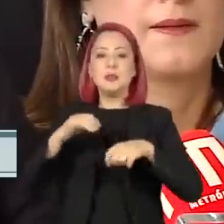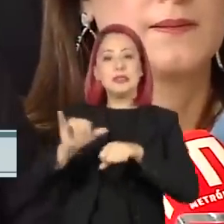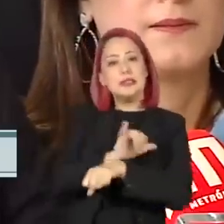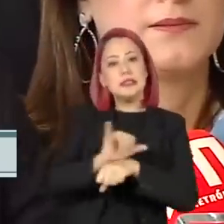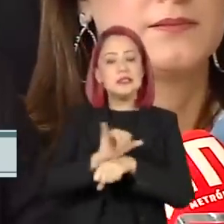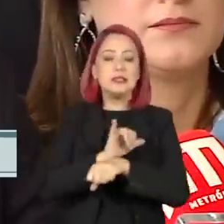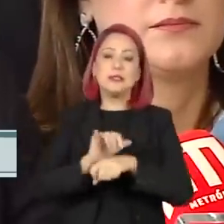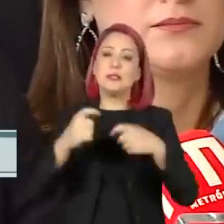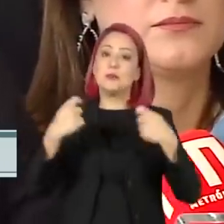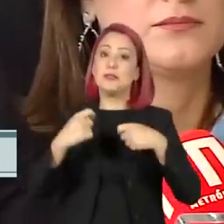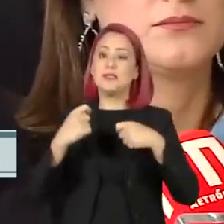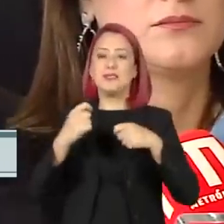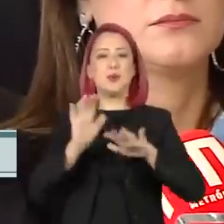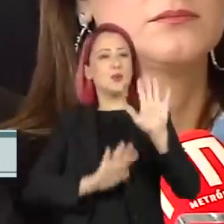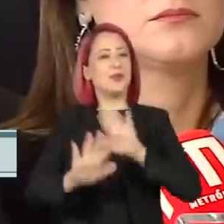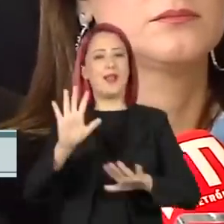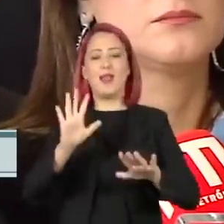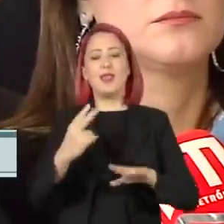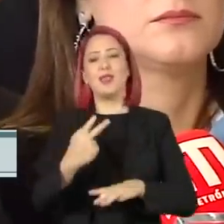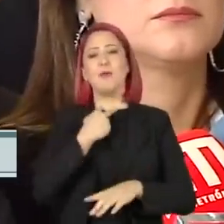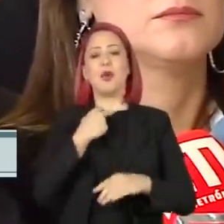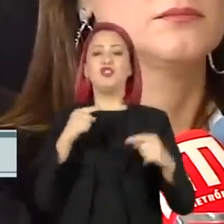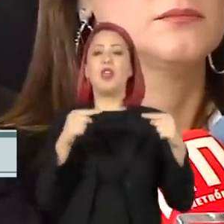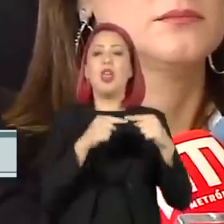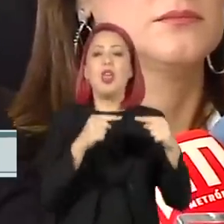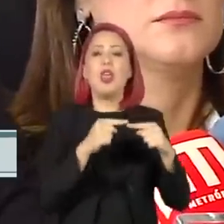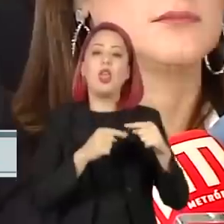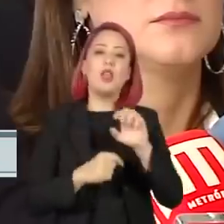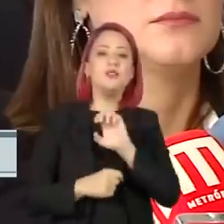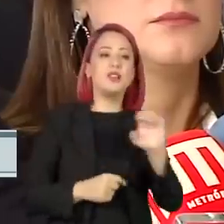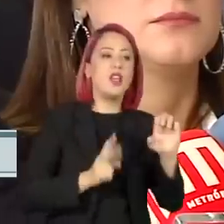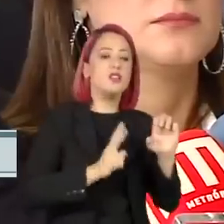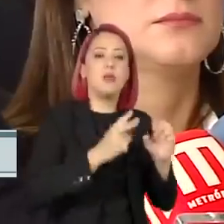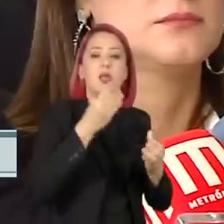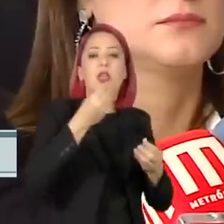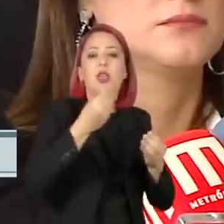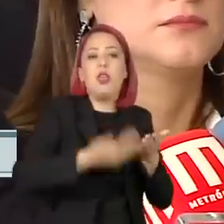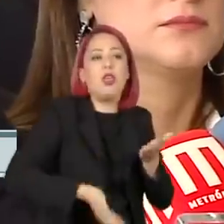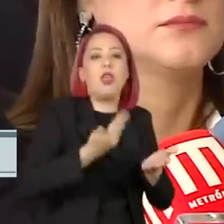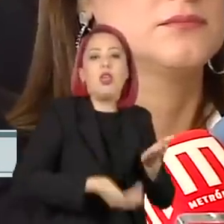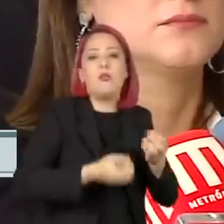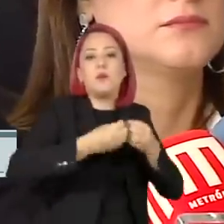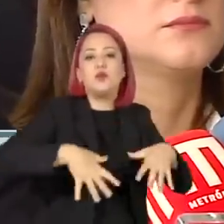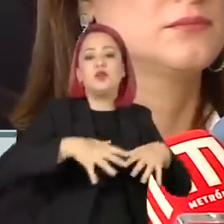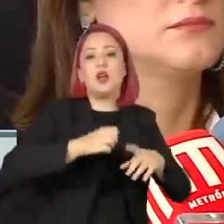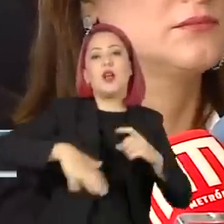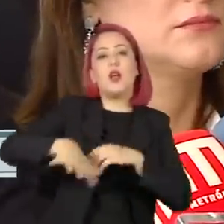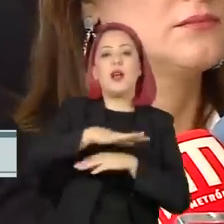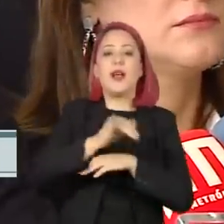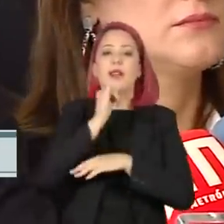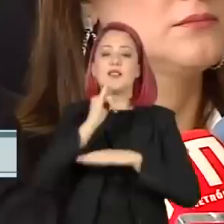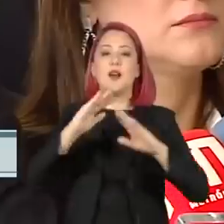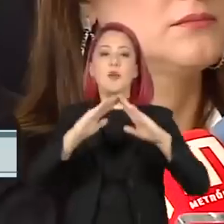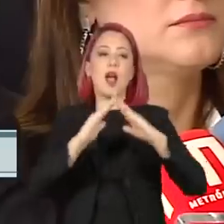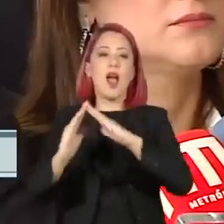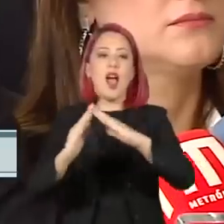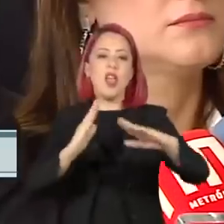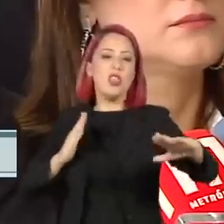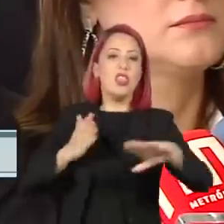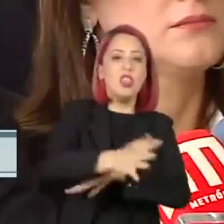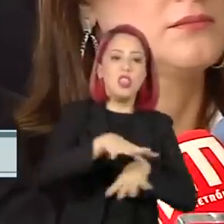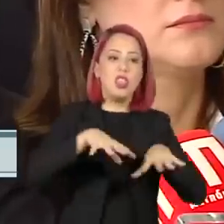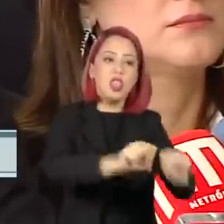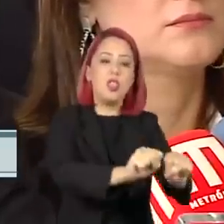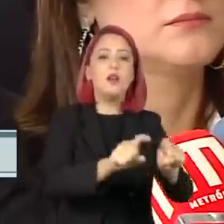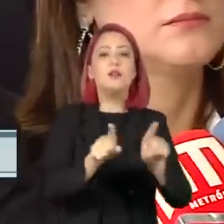podem ser os da esquerda, que sempre prejudicaram a população, como invasão de propriedades,